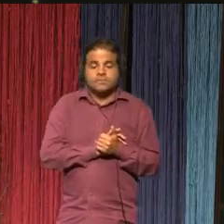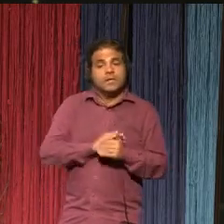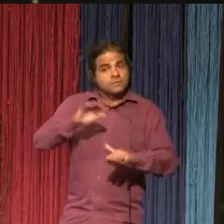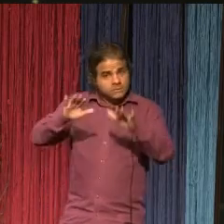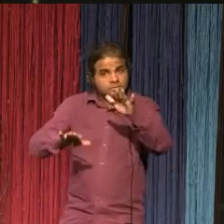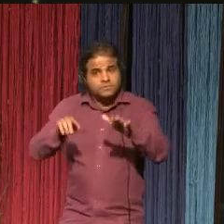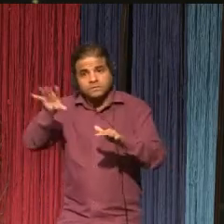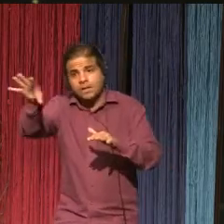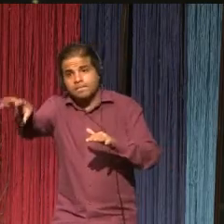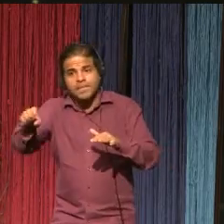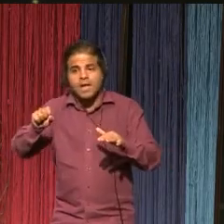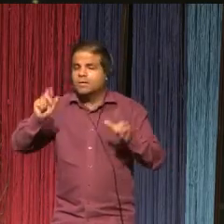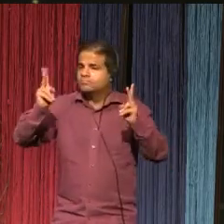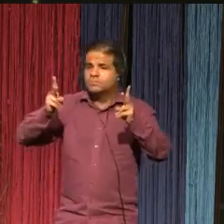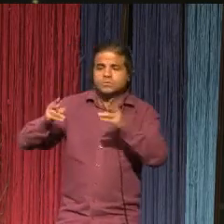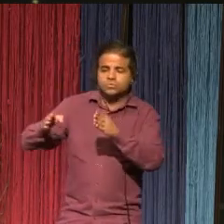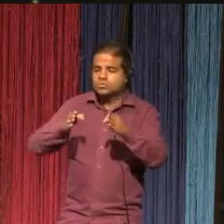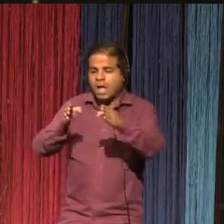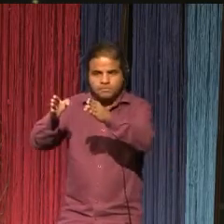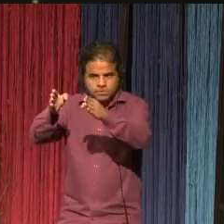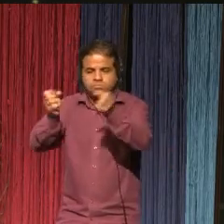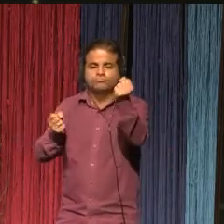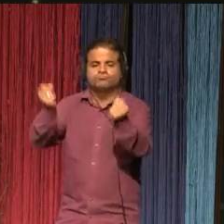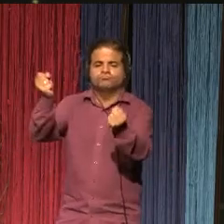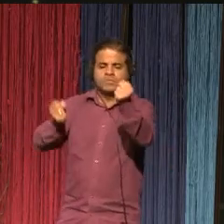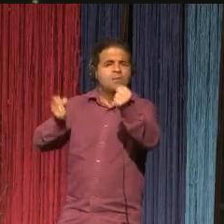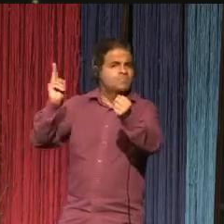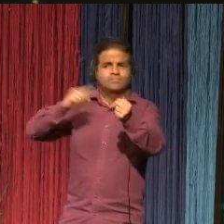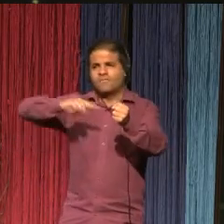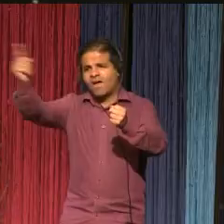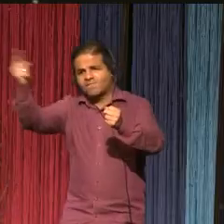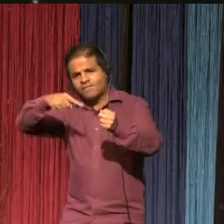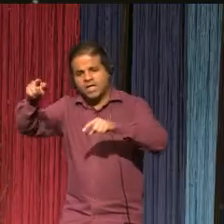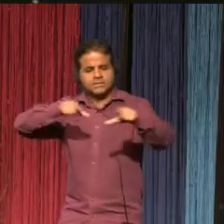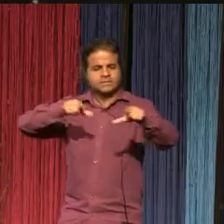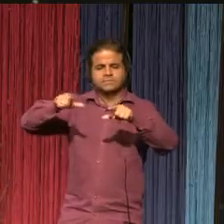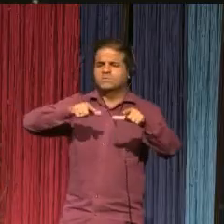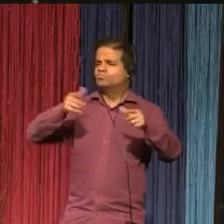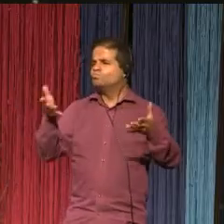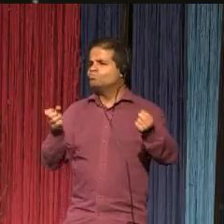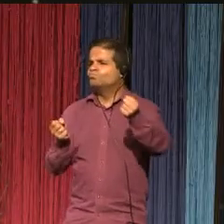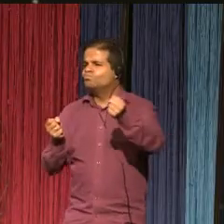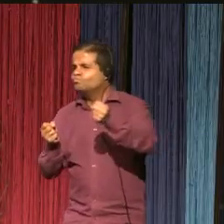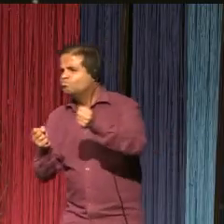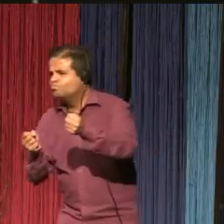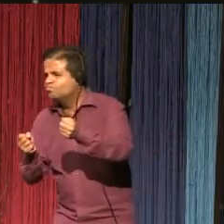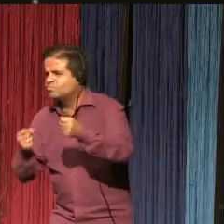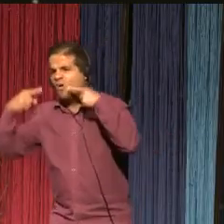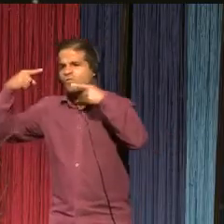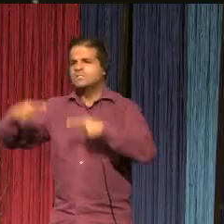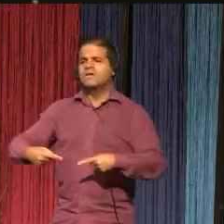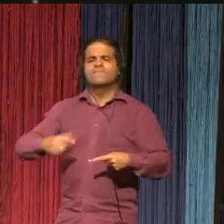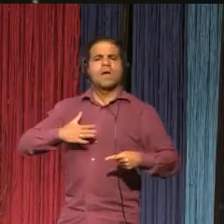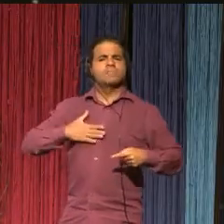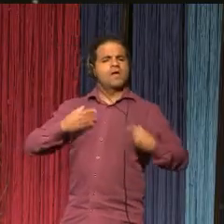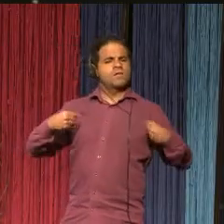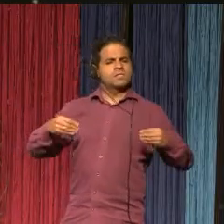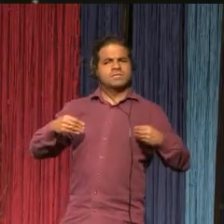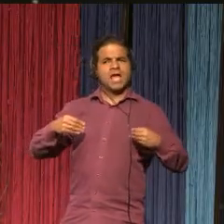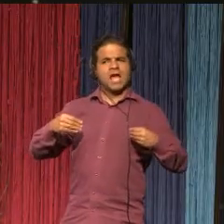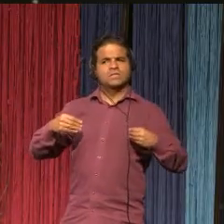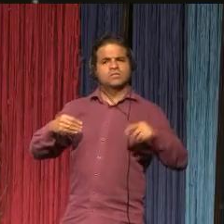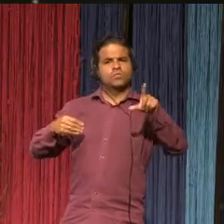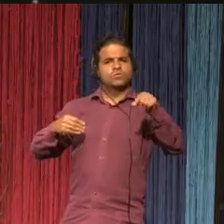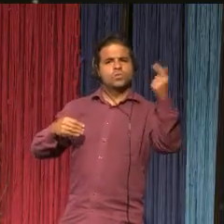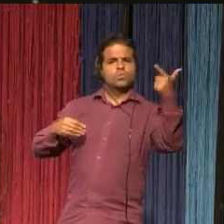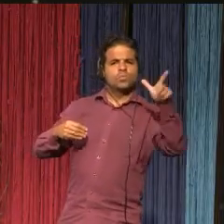talvez você pegue sempre o mesmo caminho de carro para o trabalho. Você fala o seguinte: hoje eu vou desafiar a minha flexibilidade e escolher